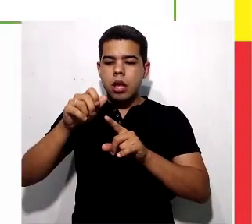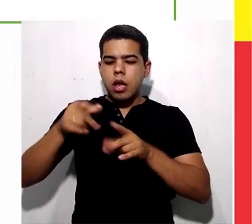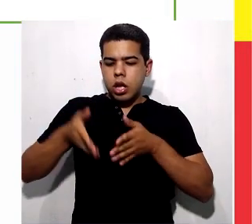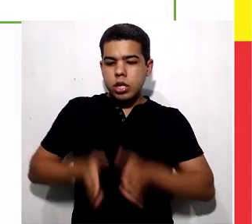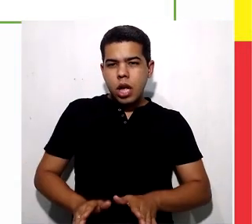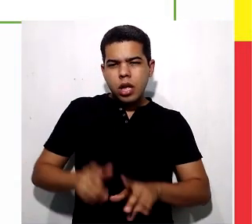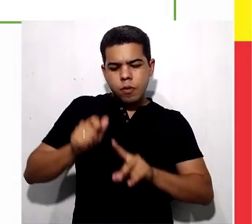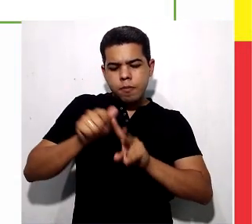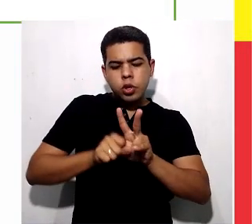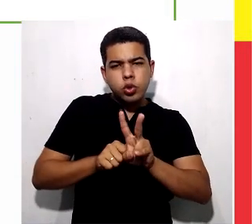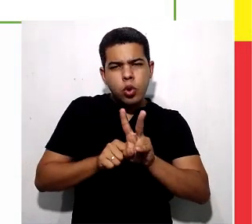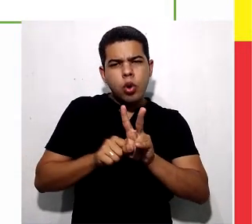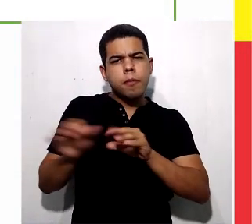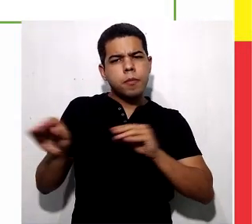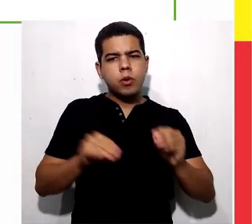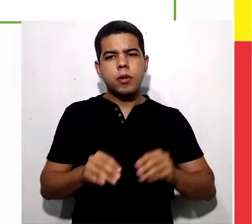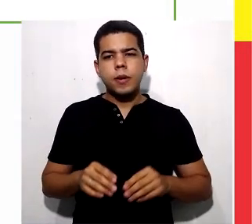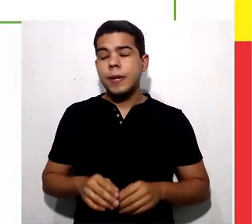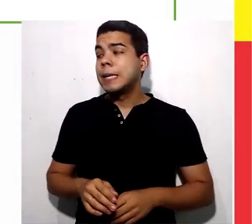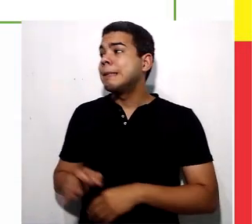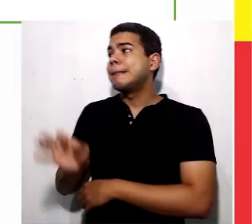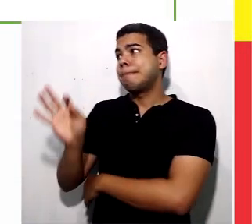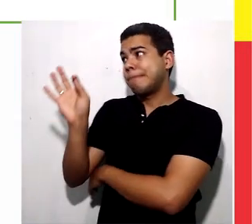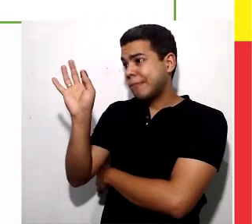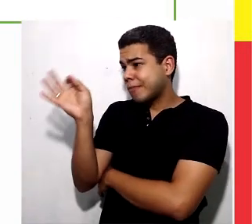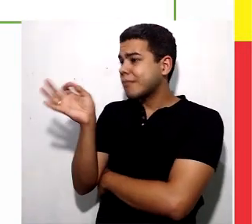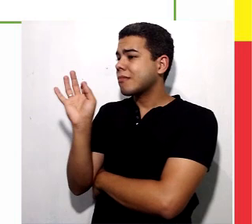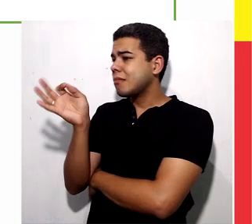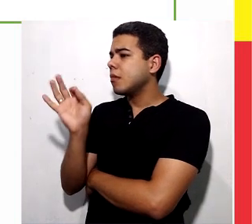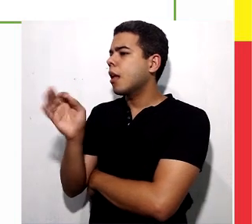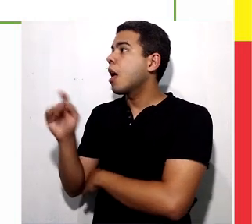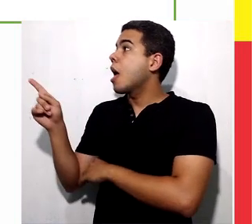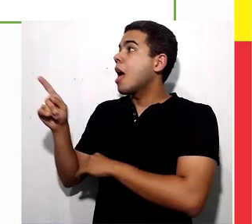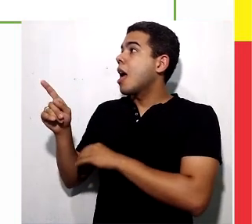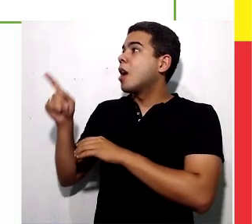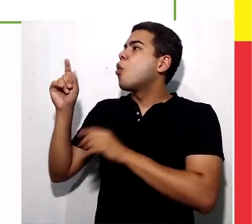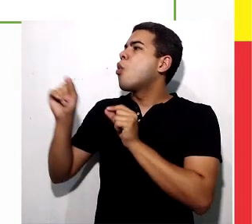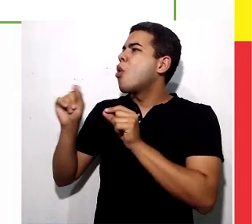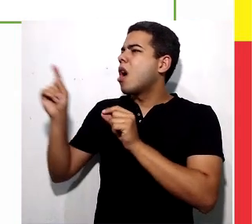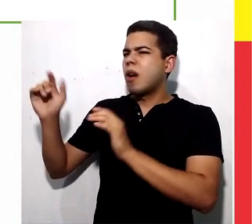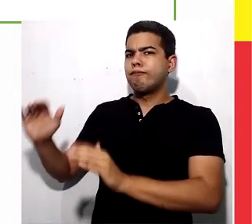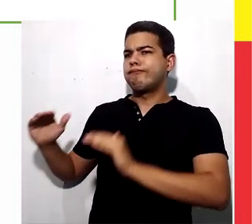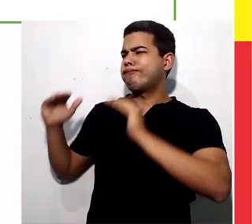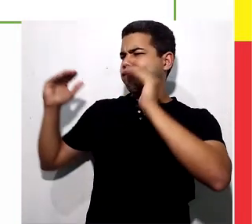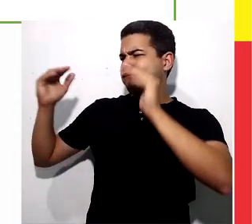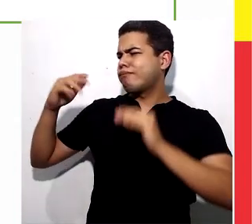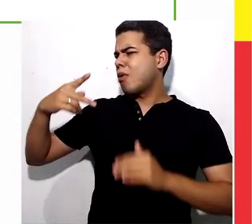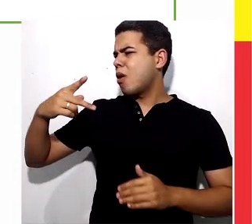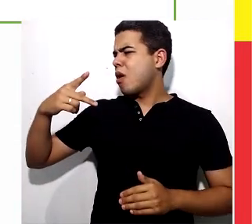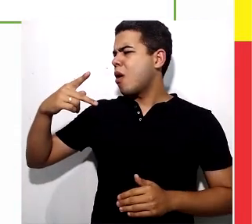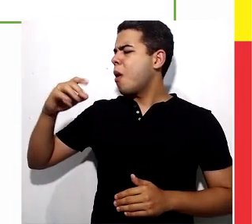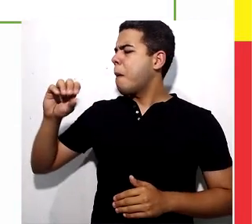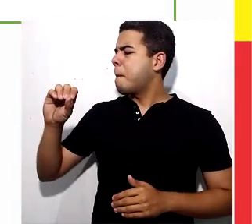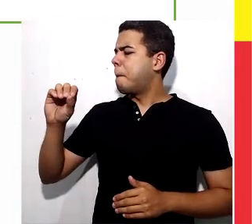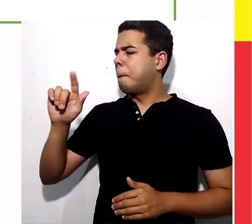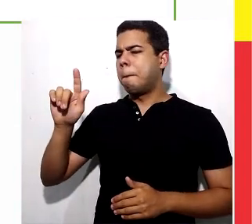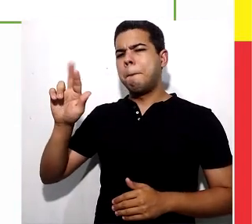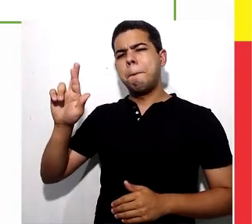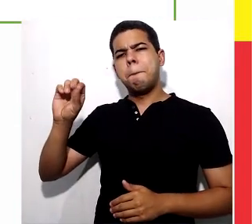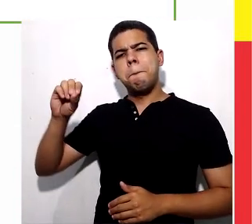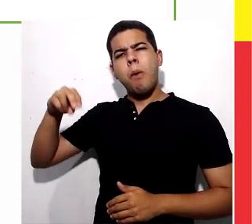meses de idade. É interessante que sua família, Robson, ela veio fugida dos pogrões, que é um